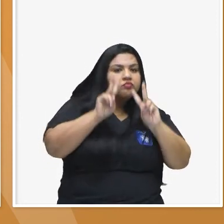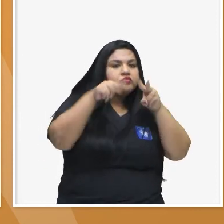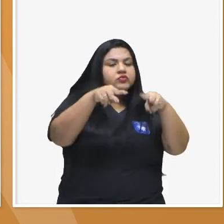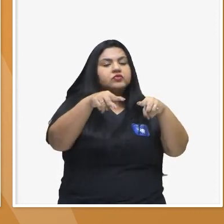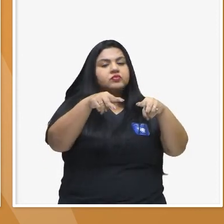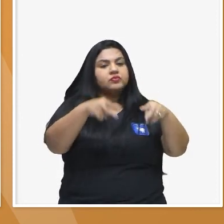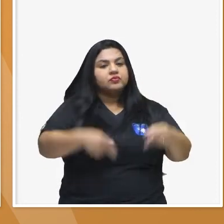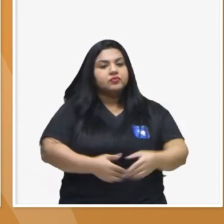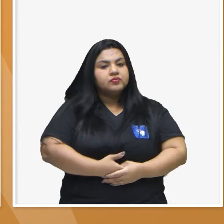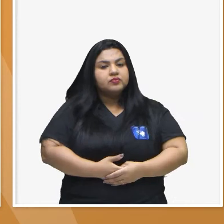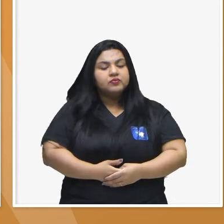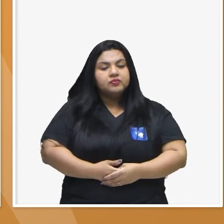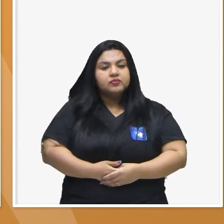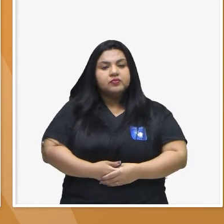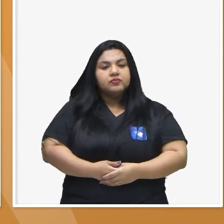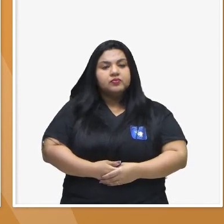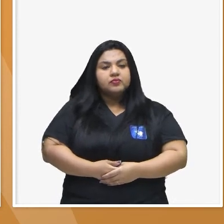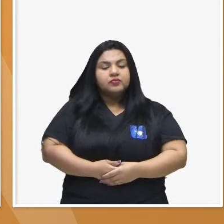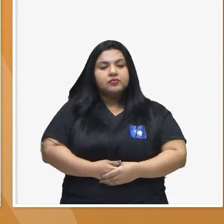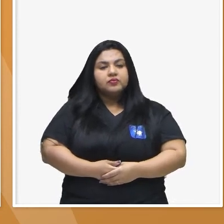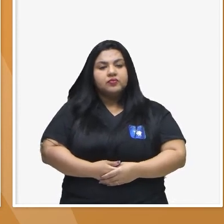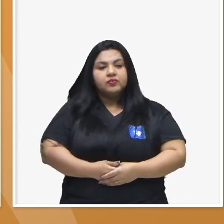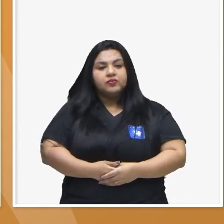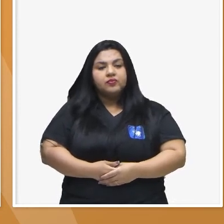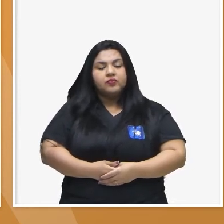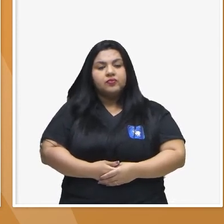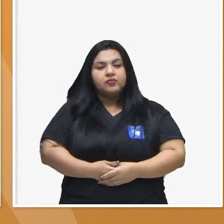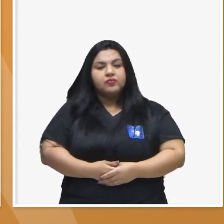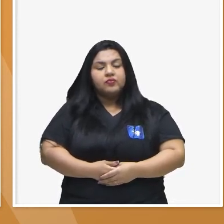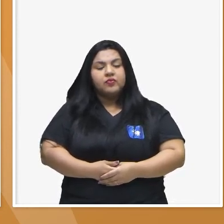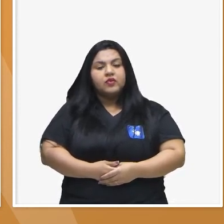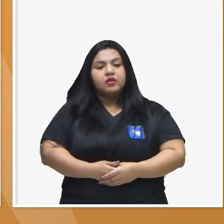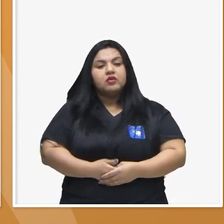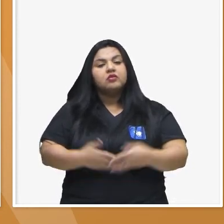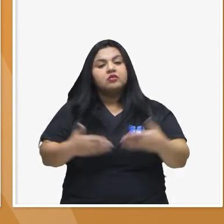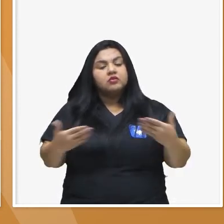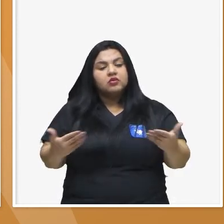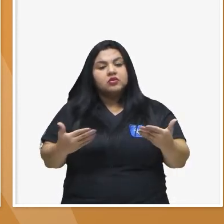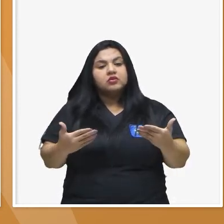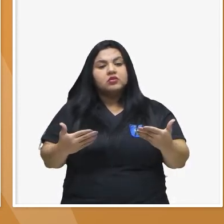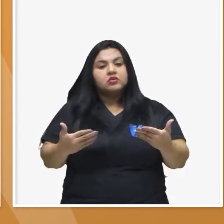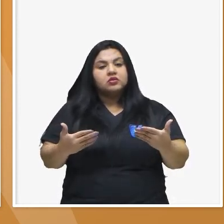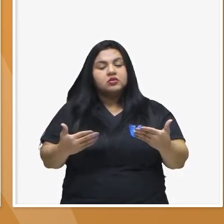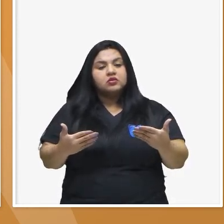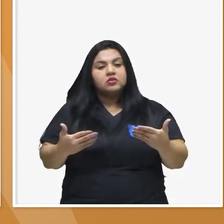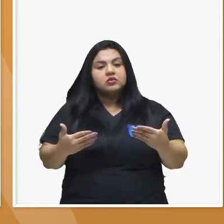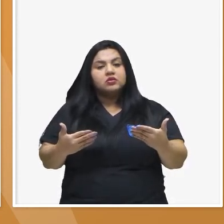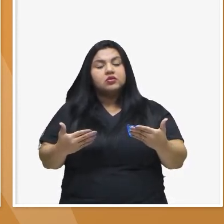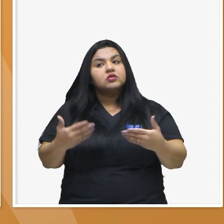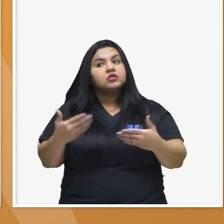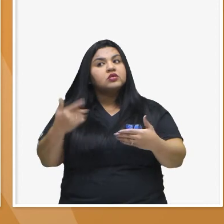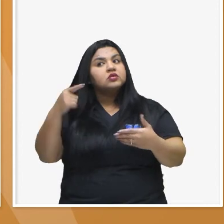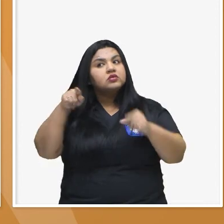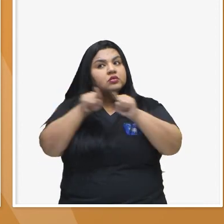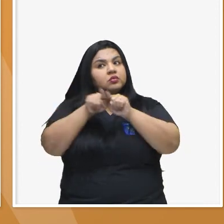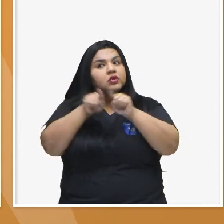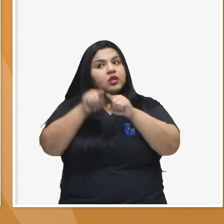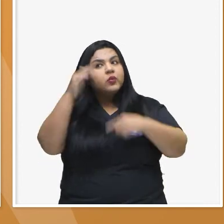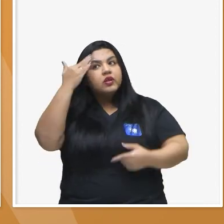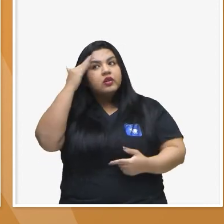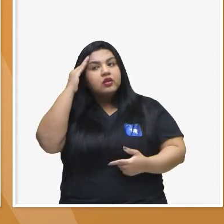Né? Então, e aí nós vamos dando as impressões e as interpretações da